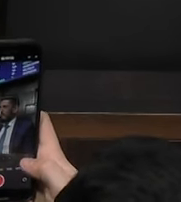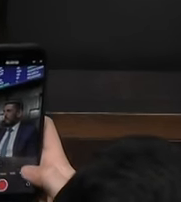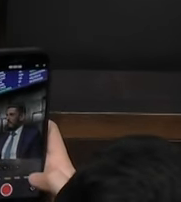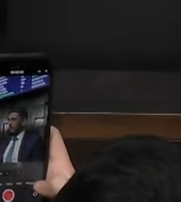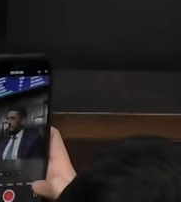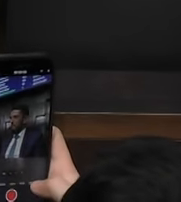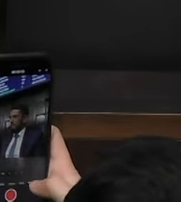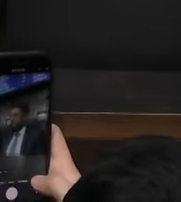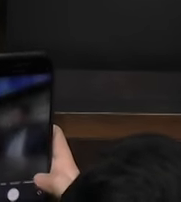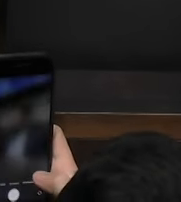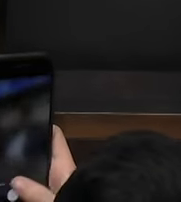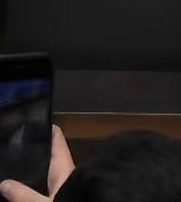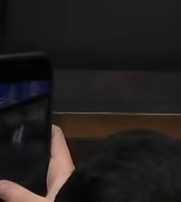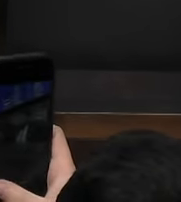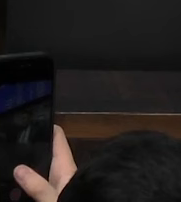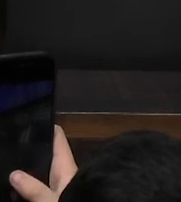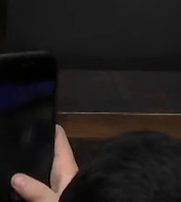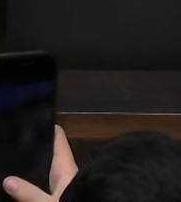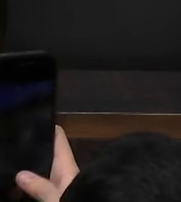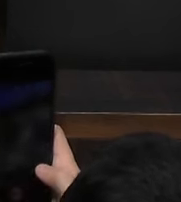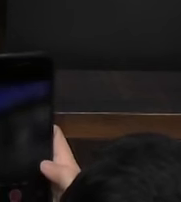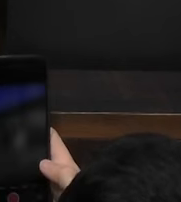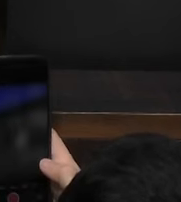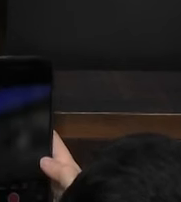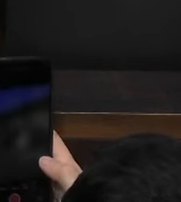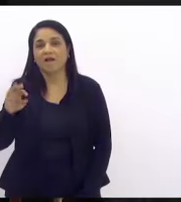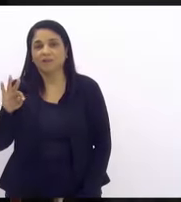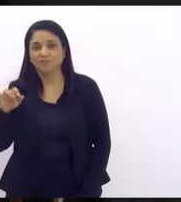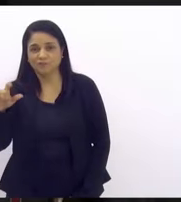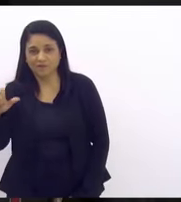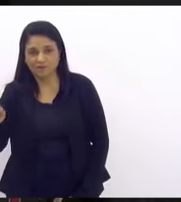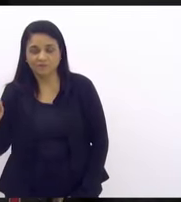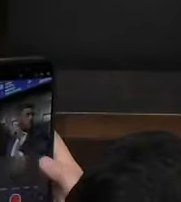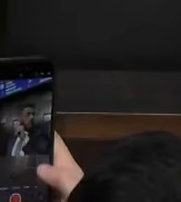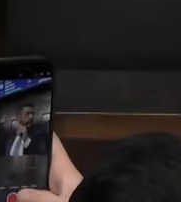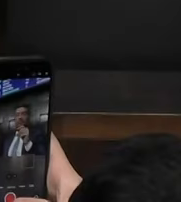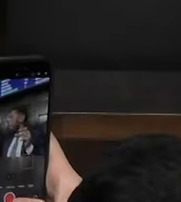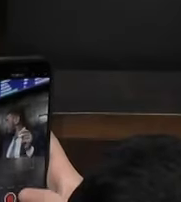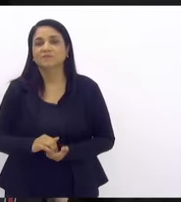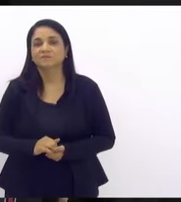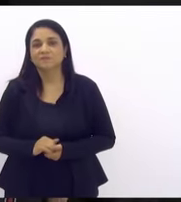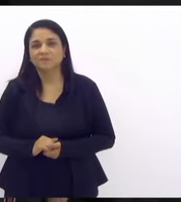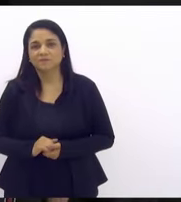Carlos Macedo, Átila Nunes,